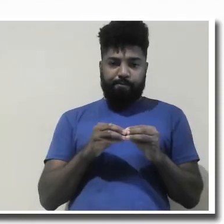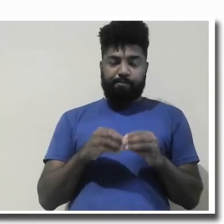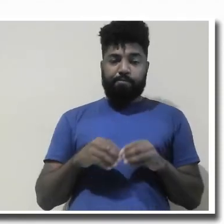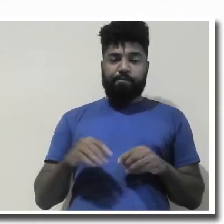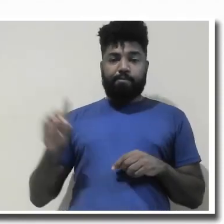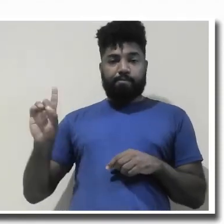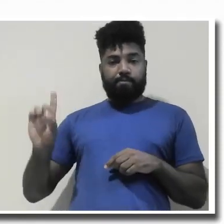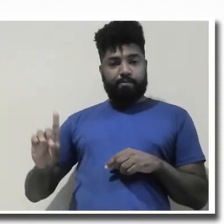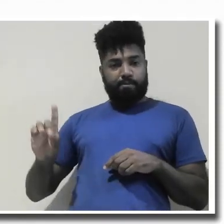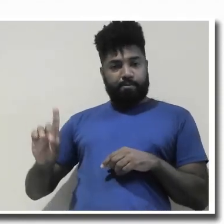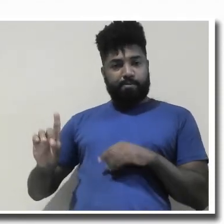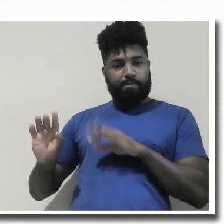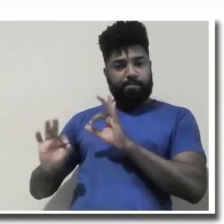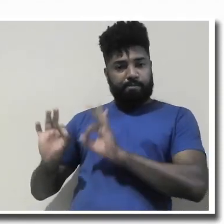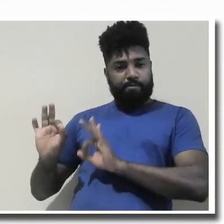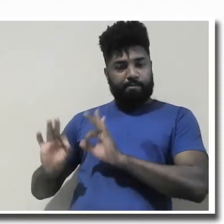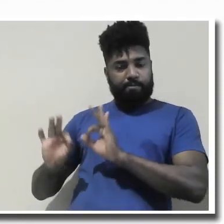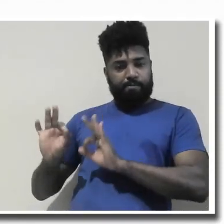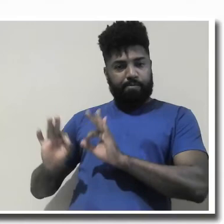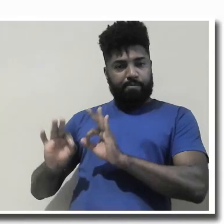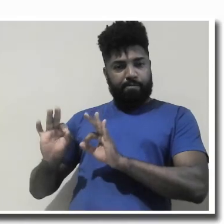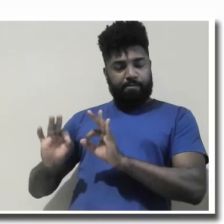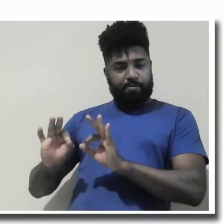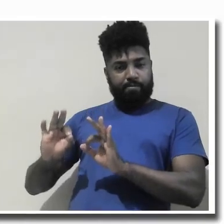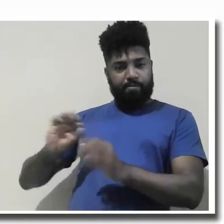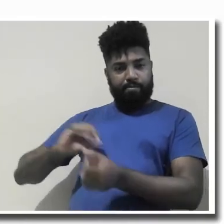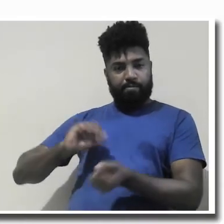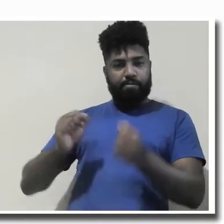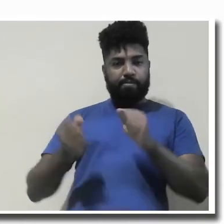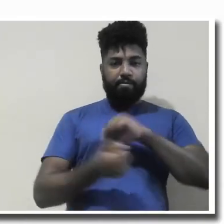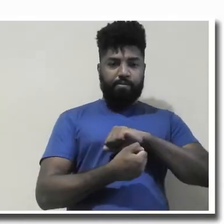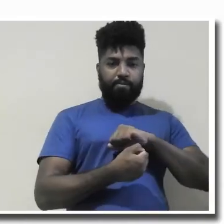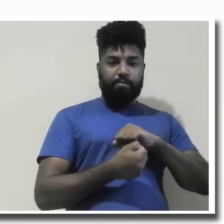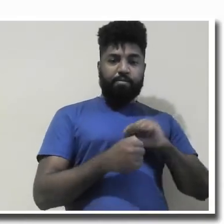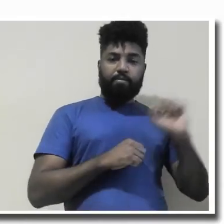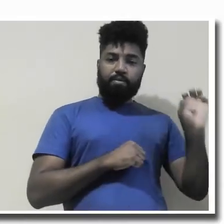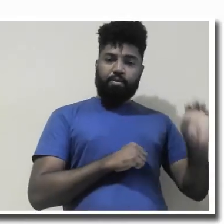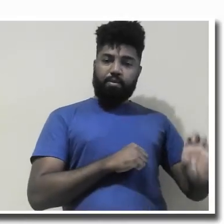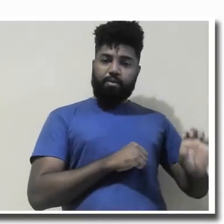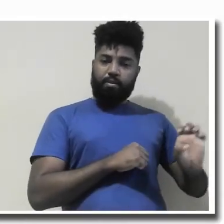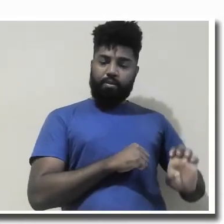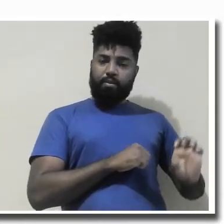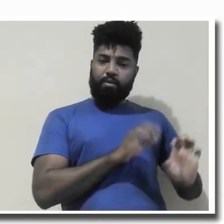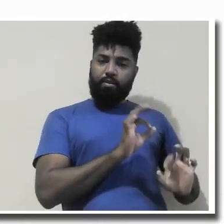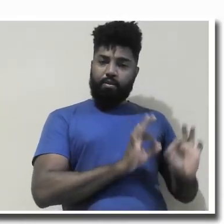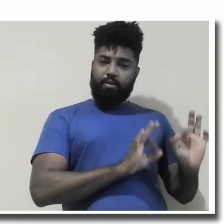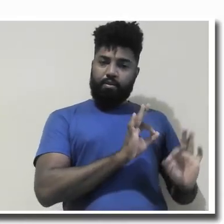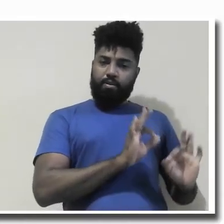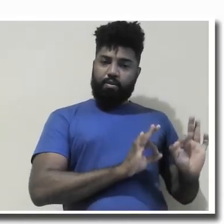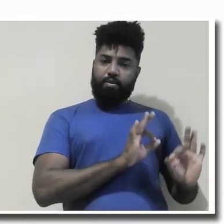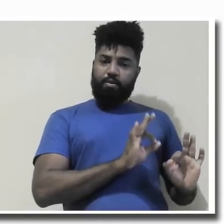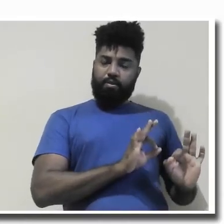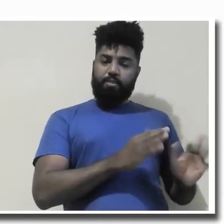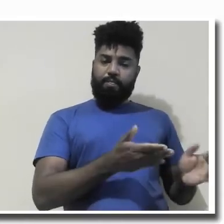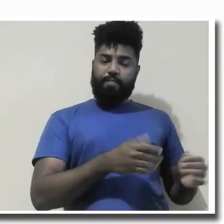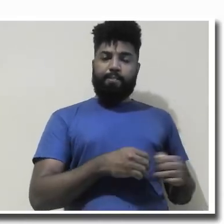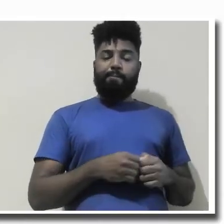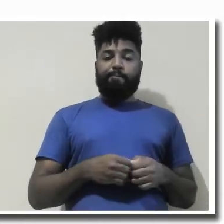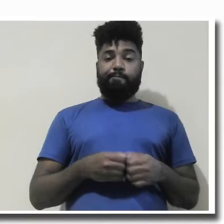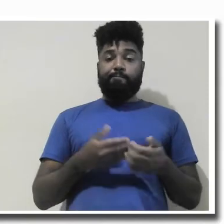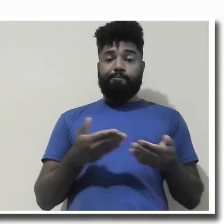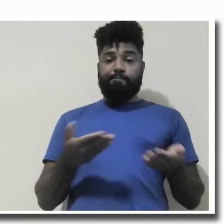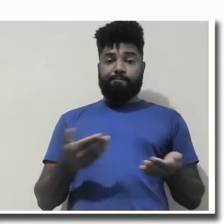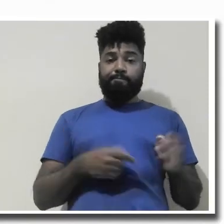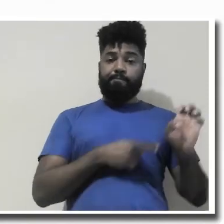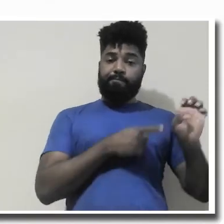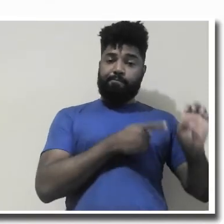direita a um formato da esquerda, pois provavelmente da